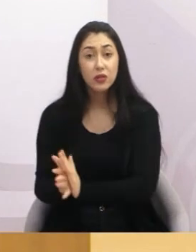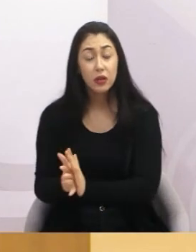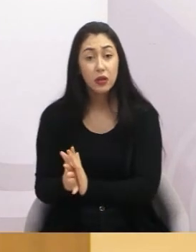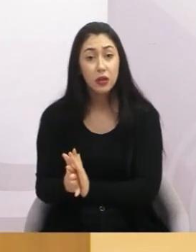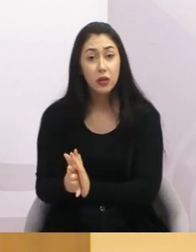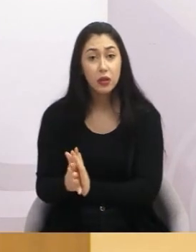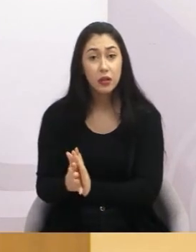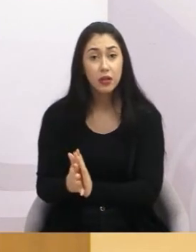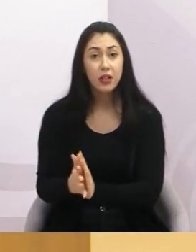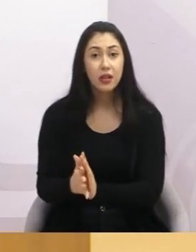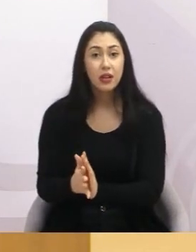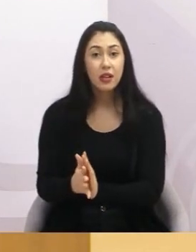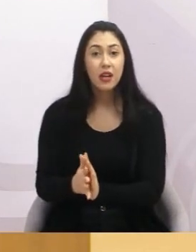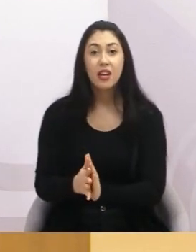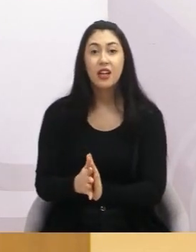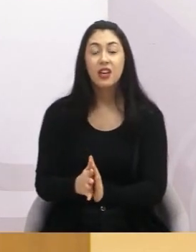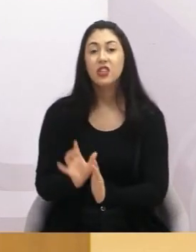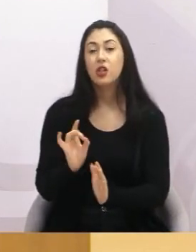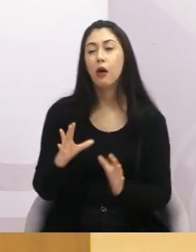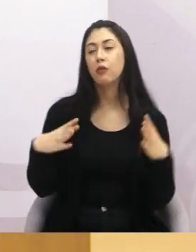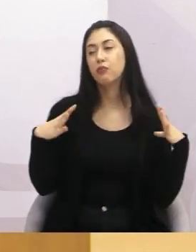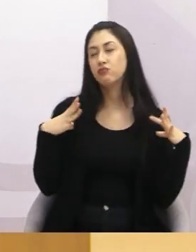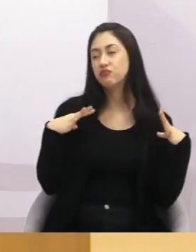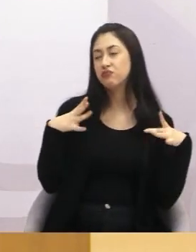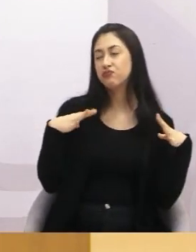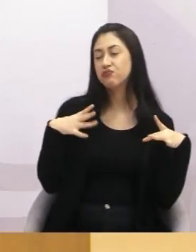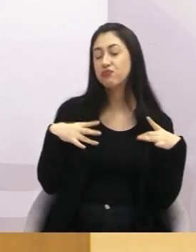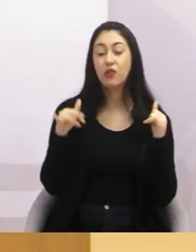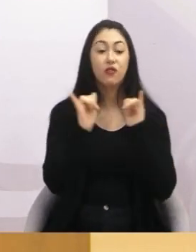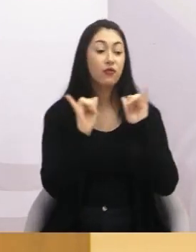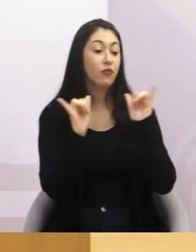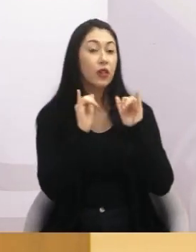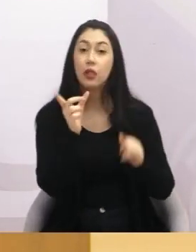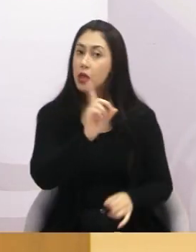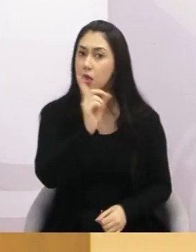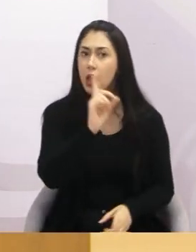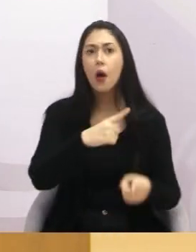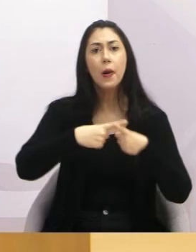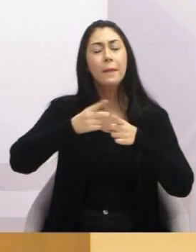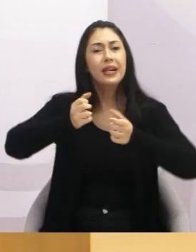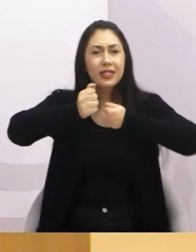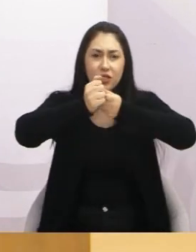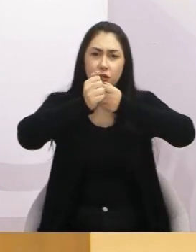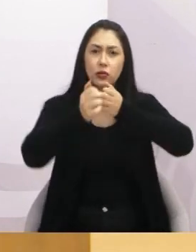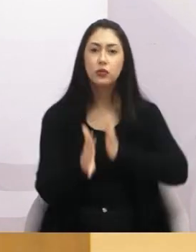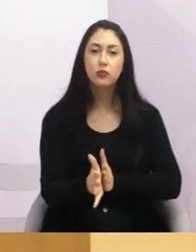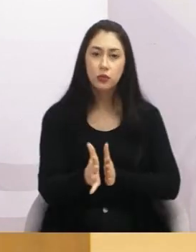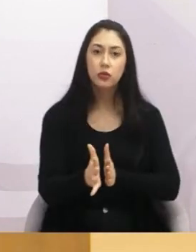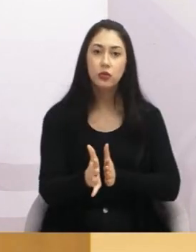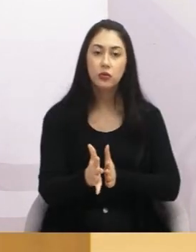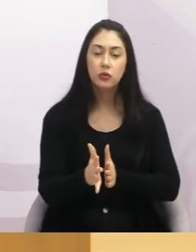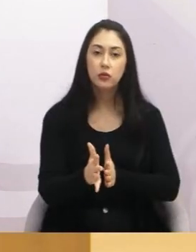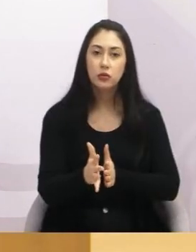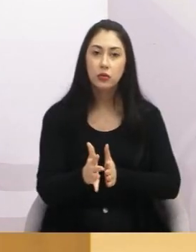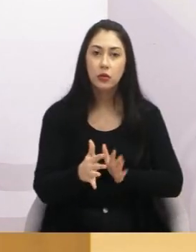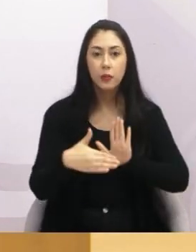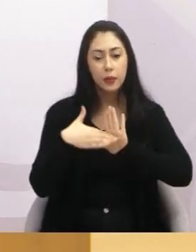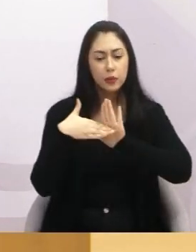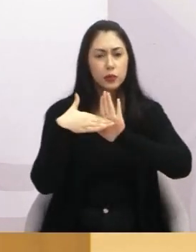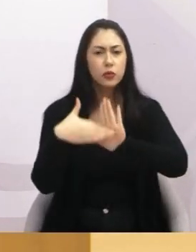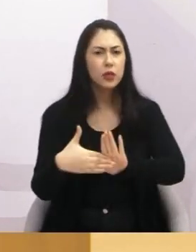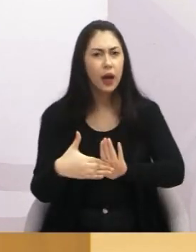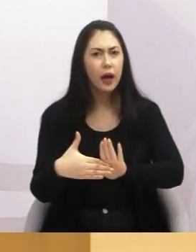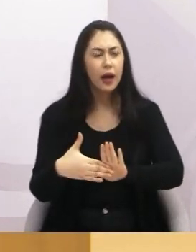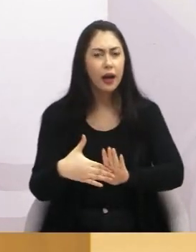não ficar combatendo o Covid com discurso político, mas combater o Covid no que é necessário,